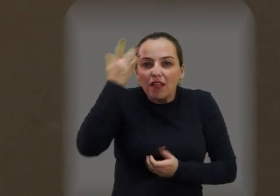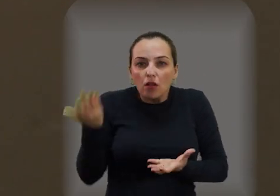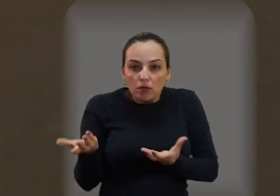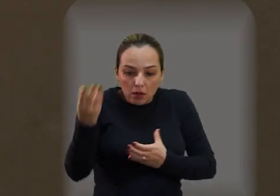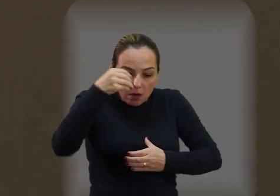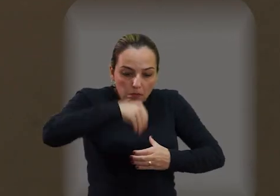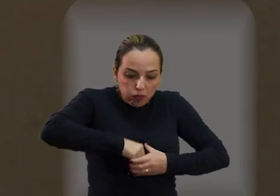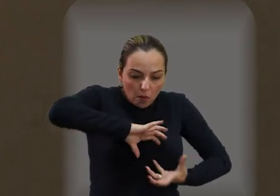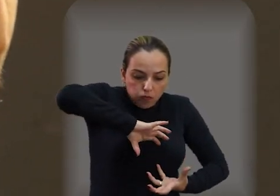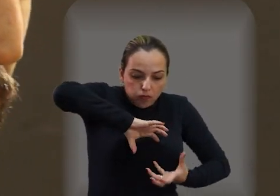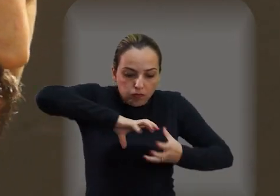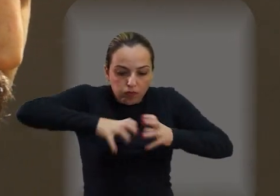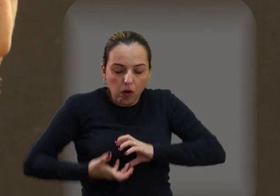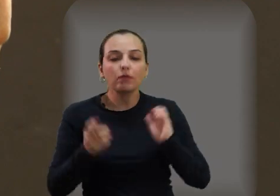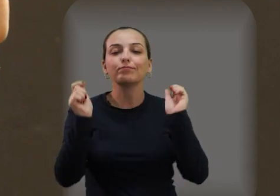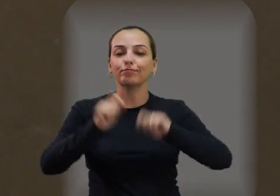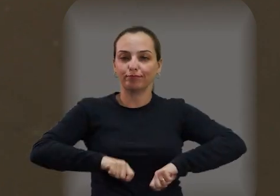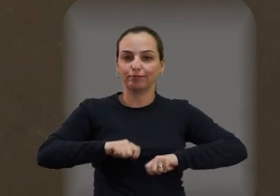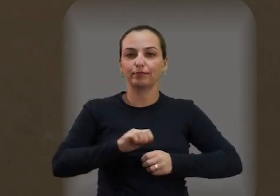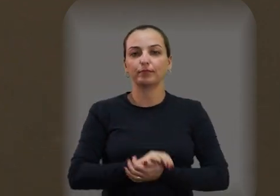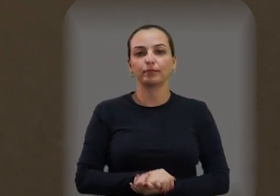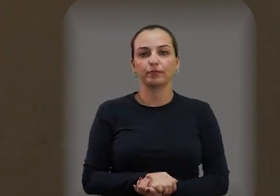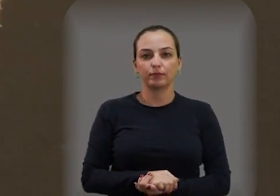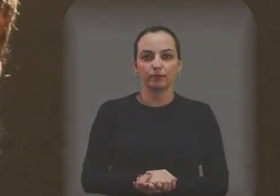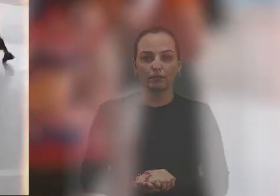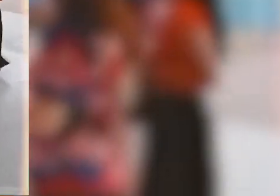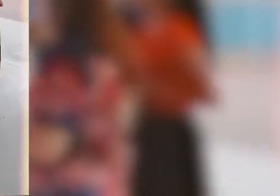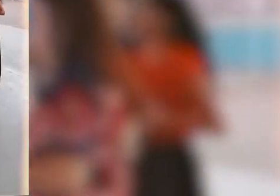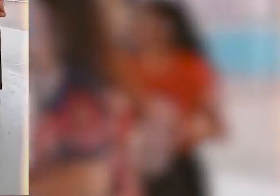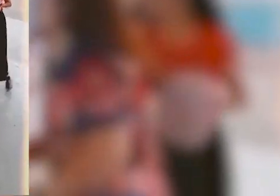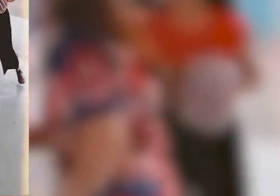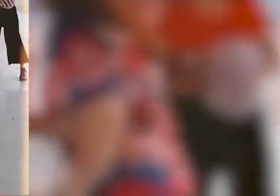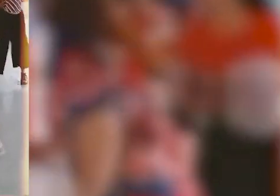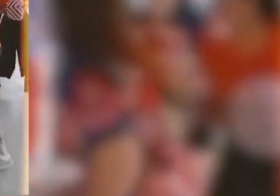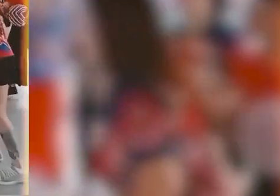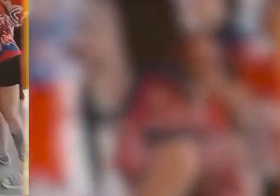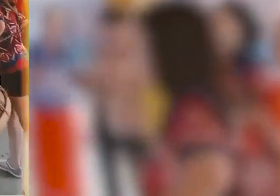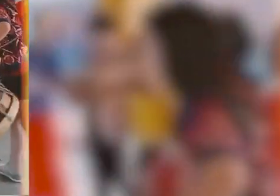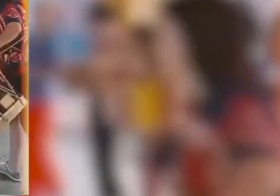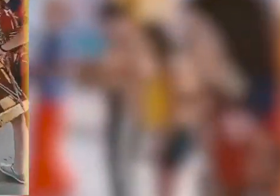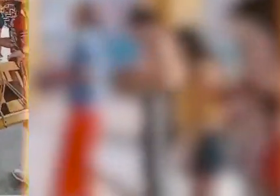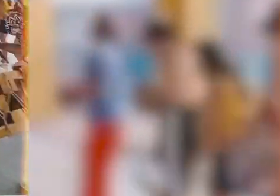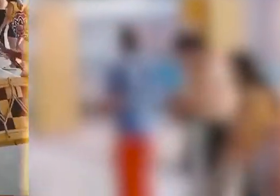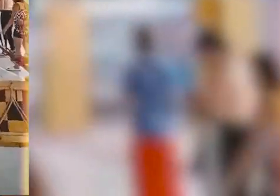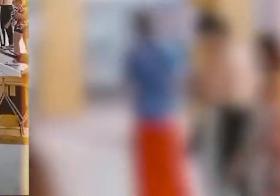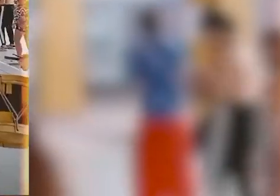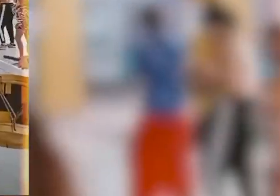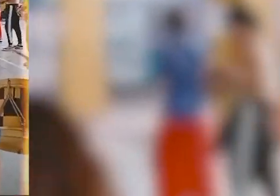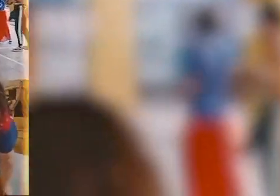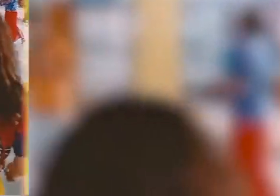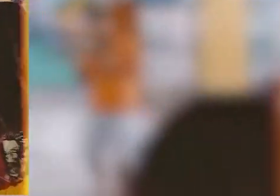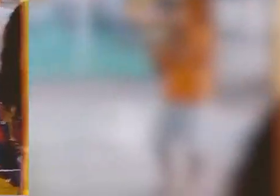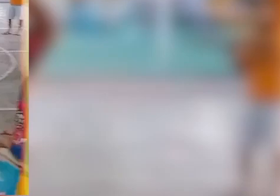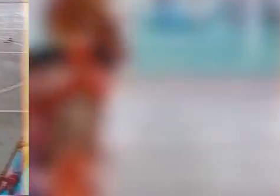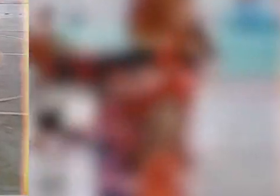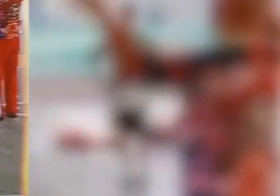chegar no maracatu, serem acolhidas e principalmente se transformar.